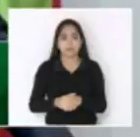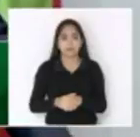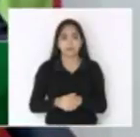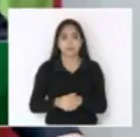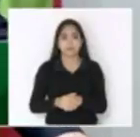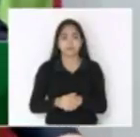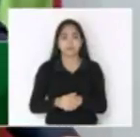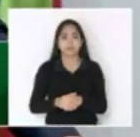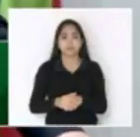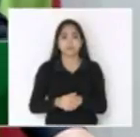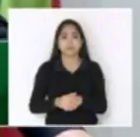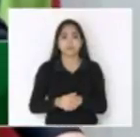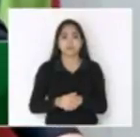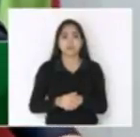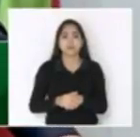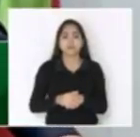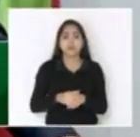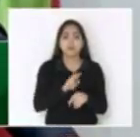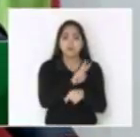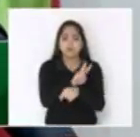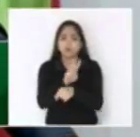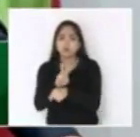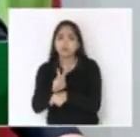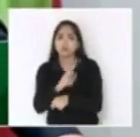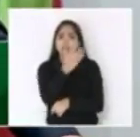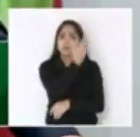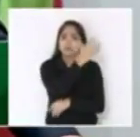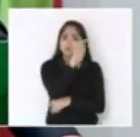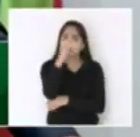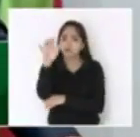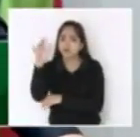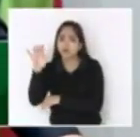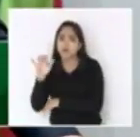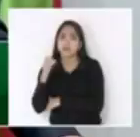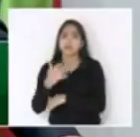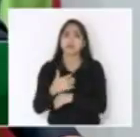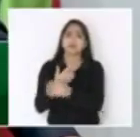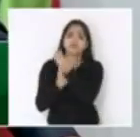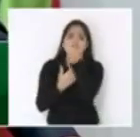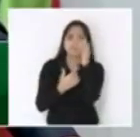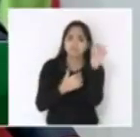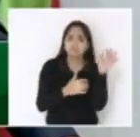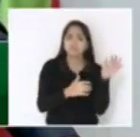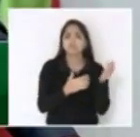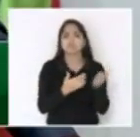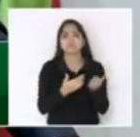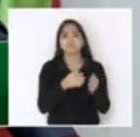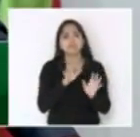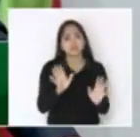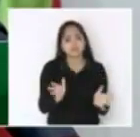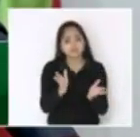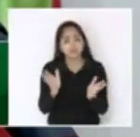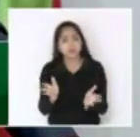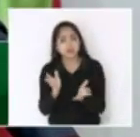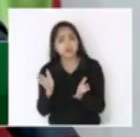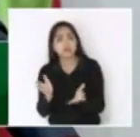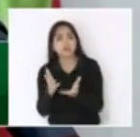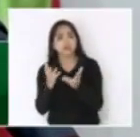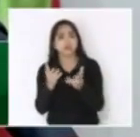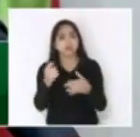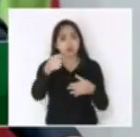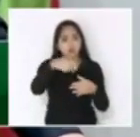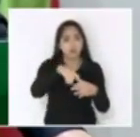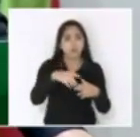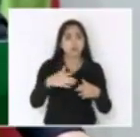manutenção da nossa floresta, da nossa biodiversidade, do estímulo, deputado Natalino Lassi, ao plantio